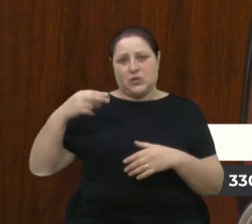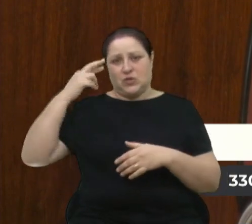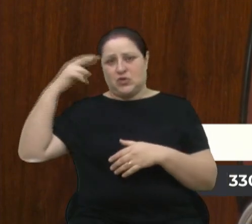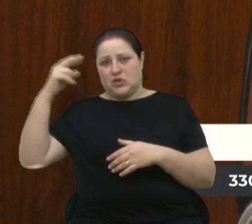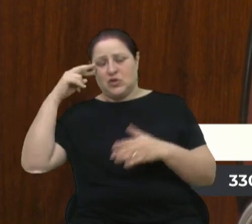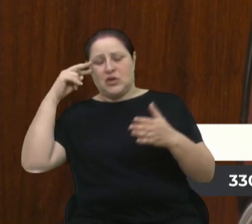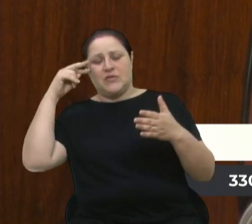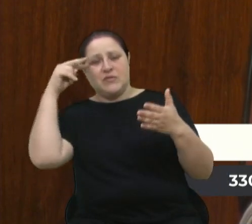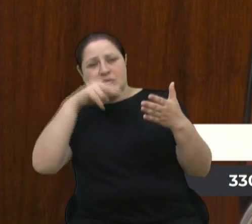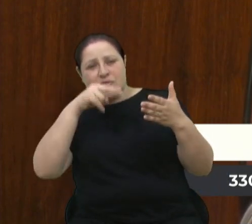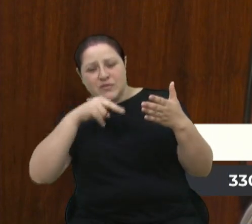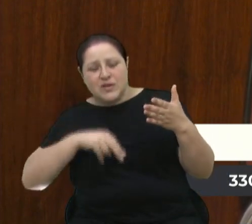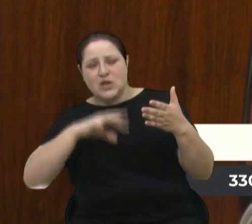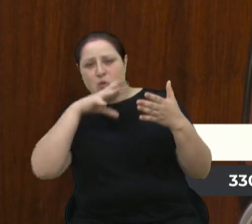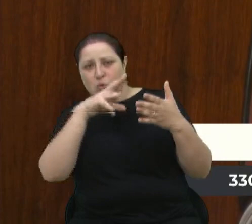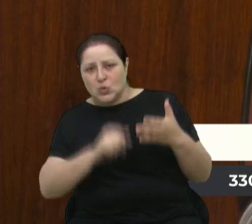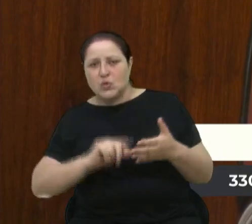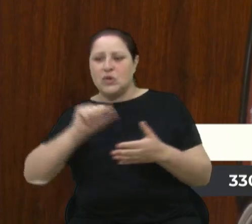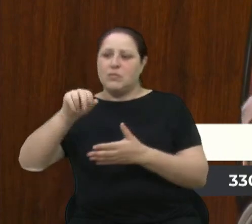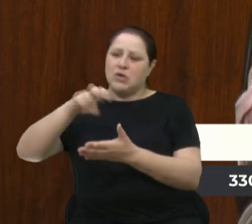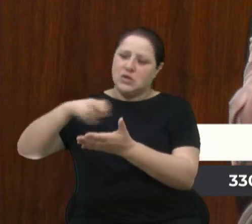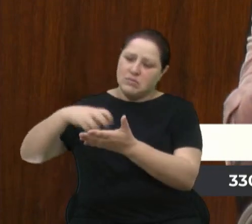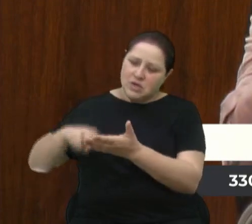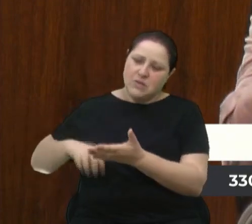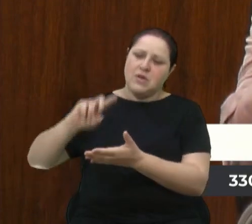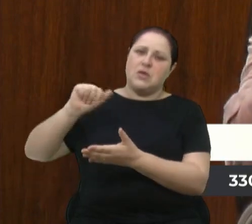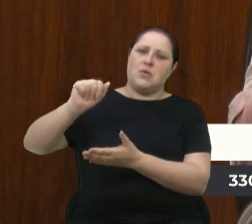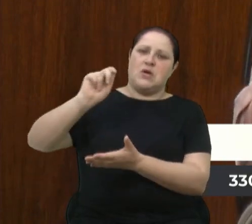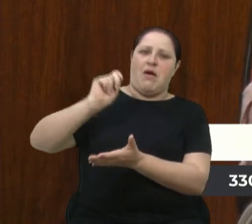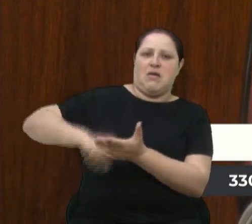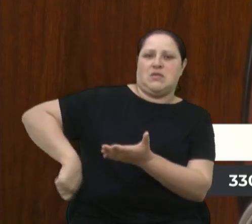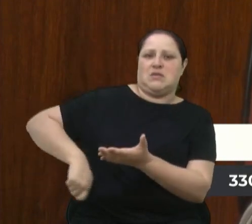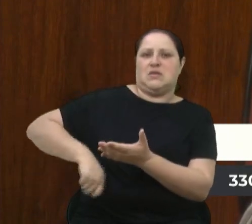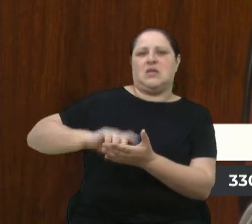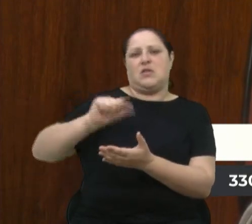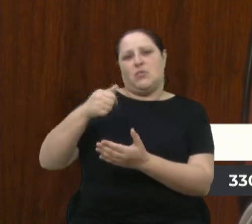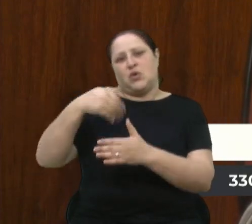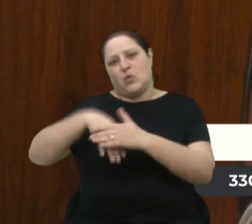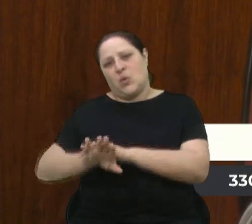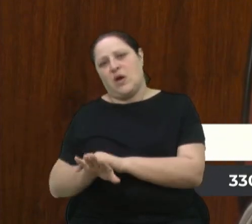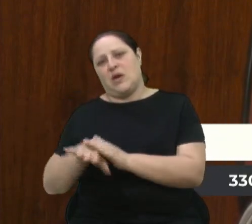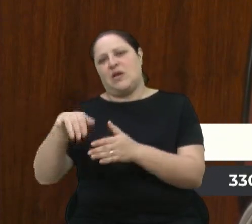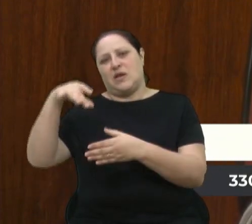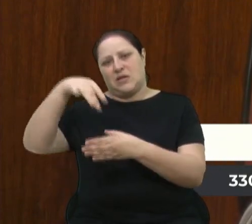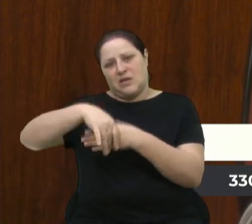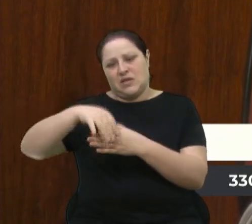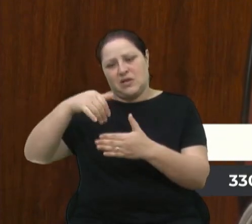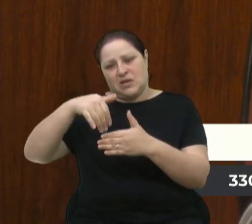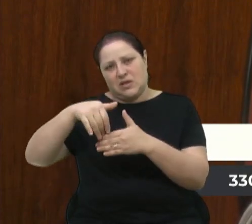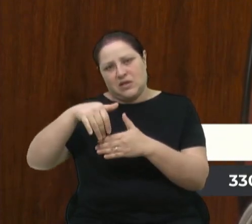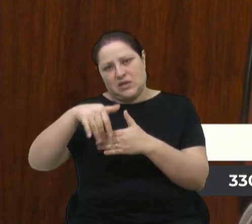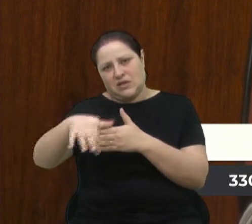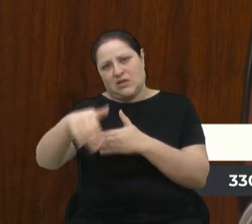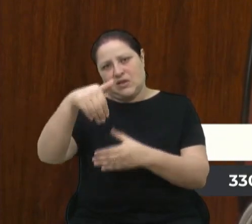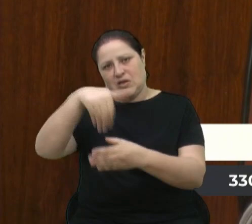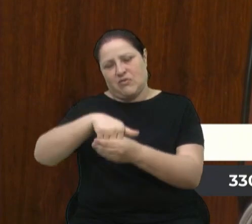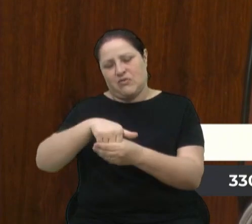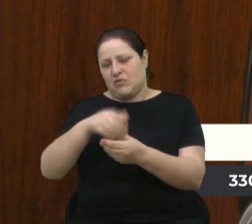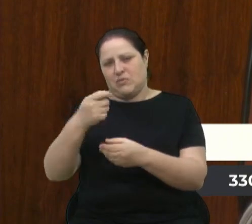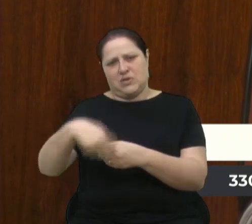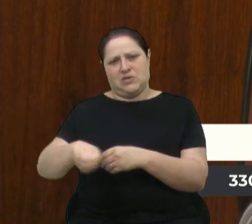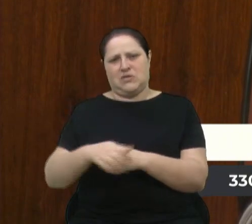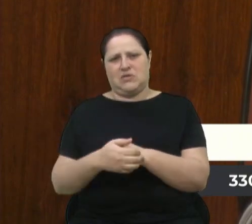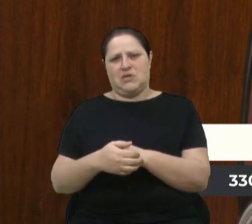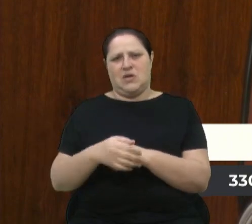confere tudo, depois imprime, depois assina, depois arquiva, depois isso, e isso não é necessário. Nem o